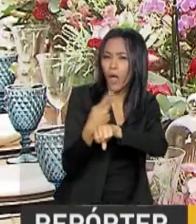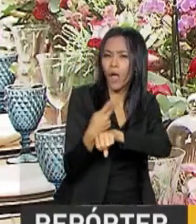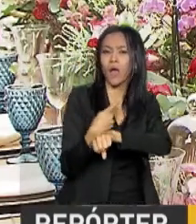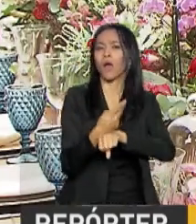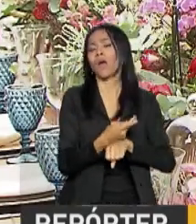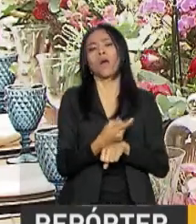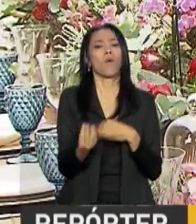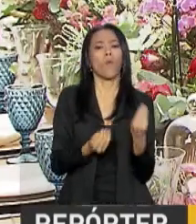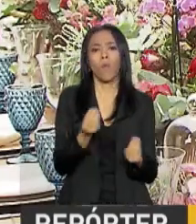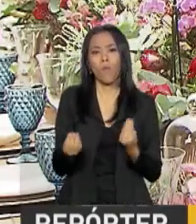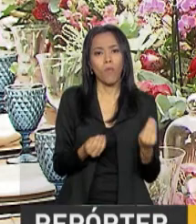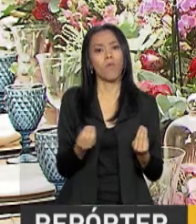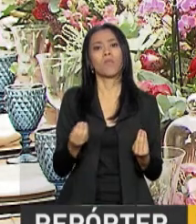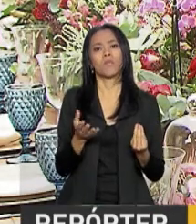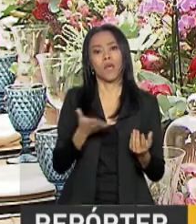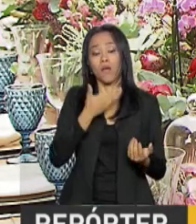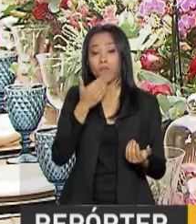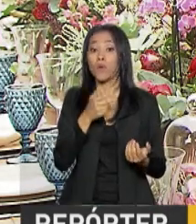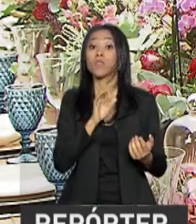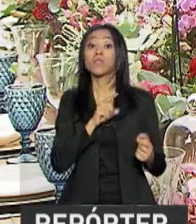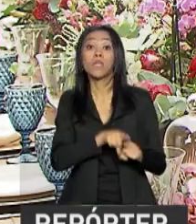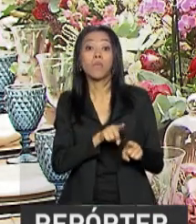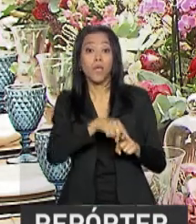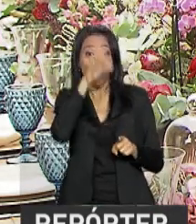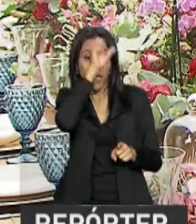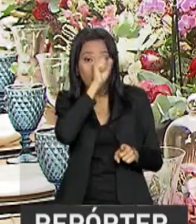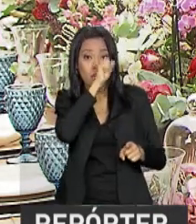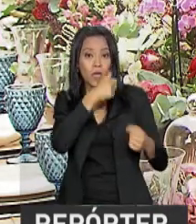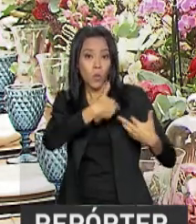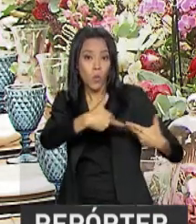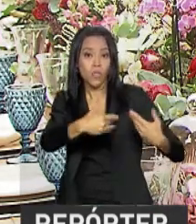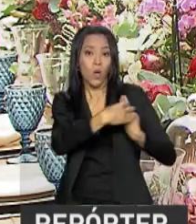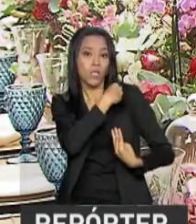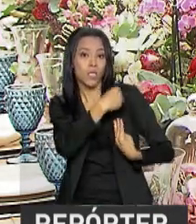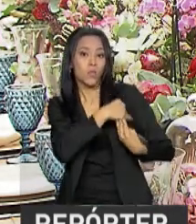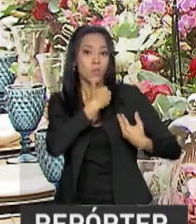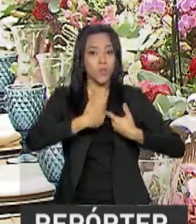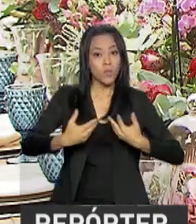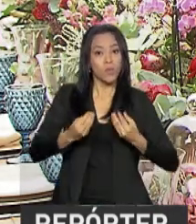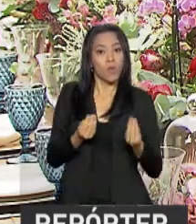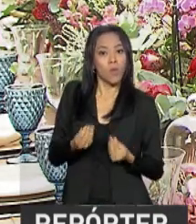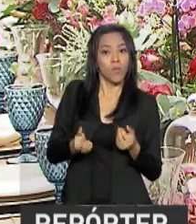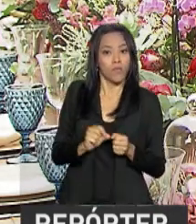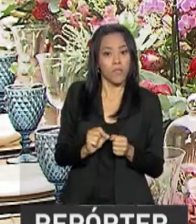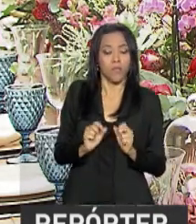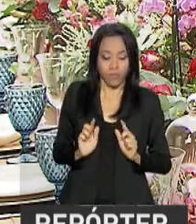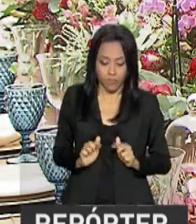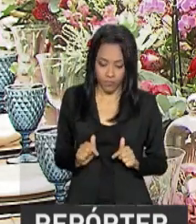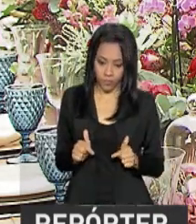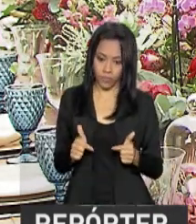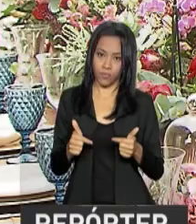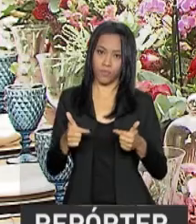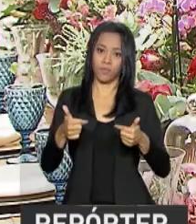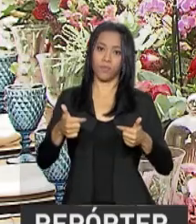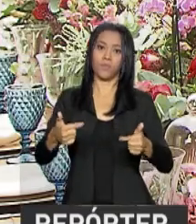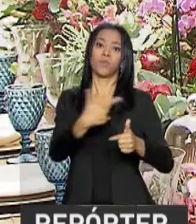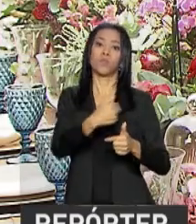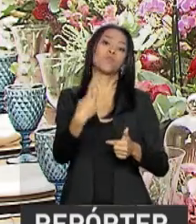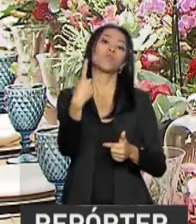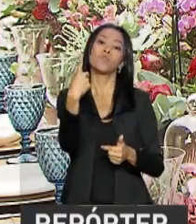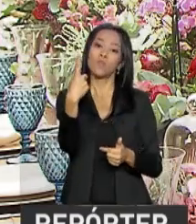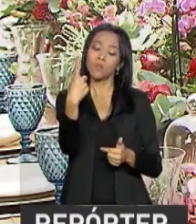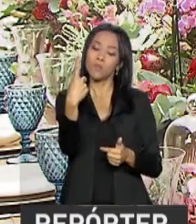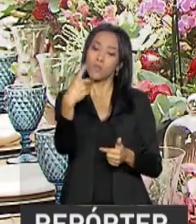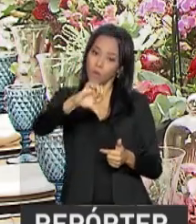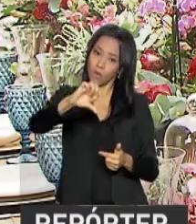vamos fazer alguns consertos e consultoria para que a gente possa é tratada no início em 2019 nessa